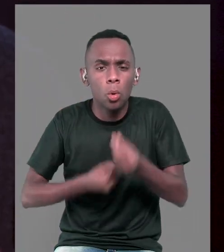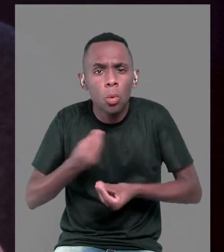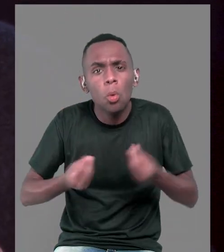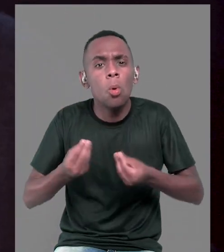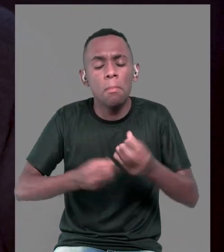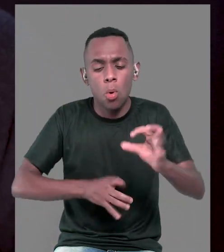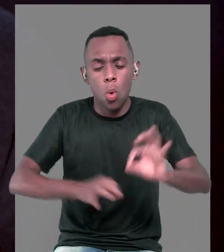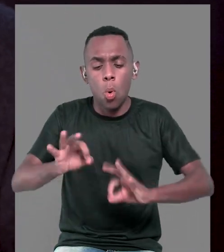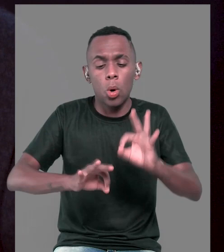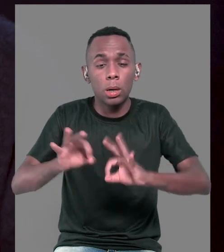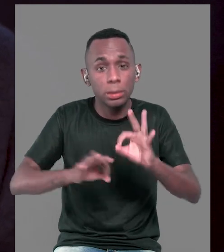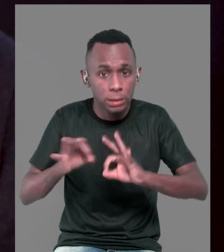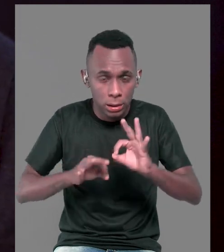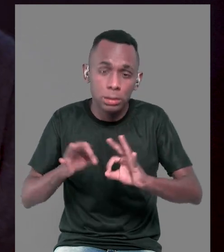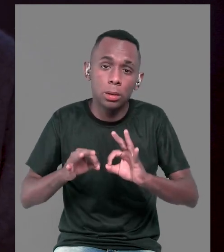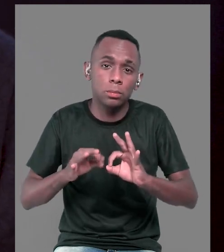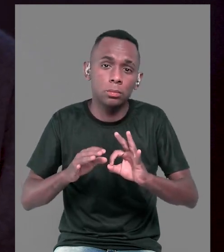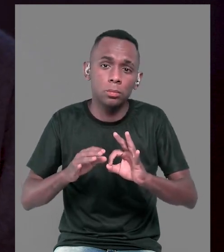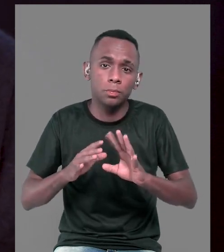arquitetura de uma construção